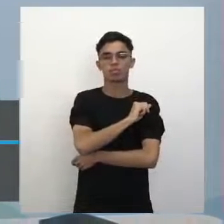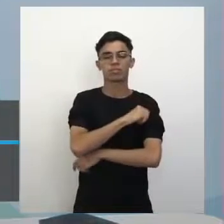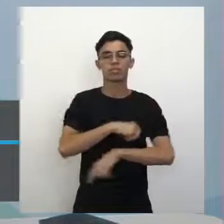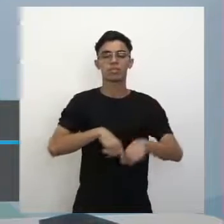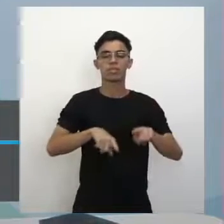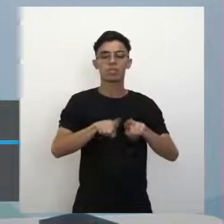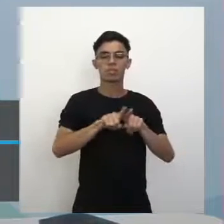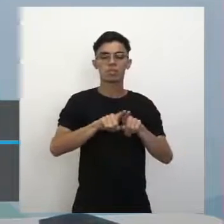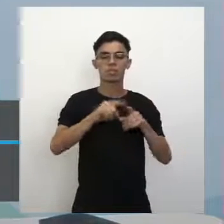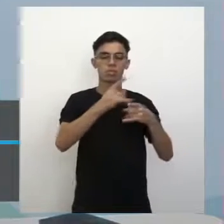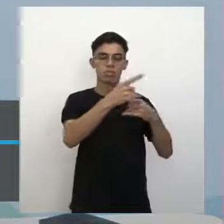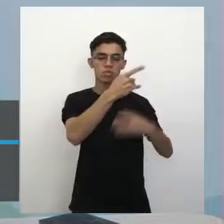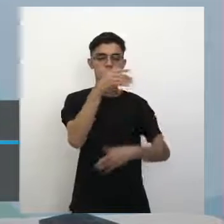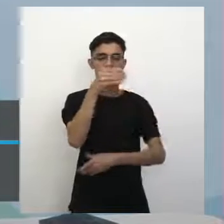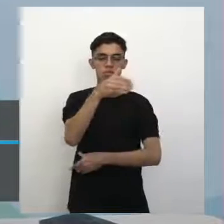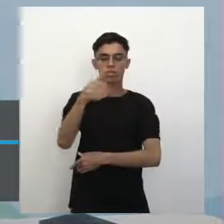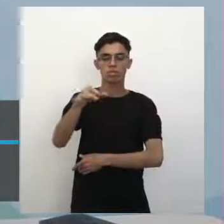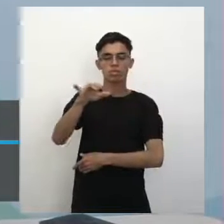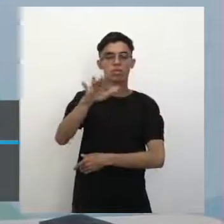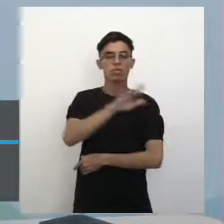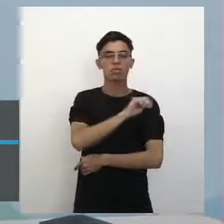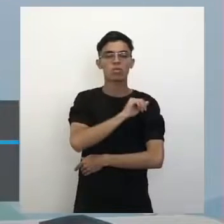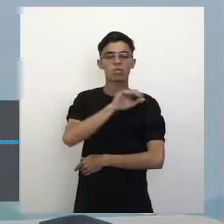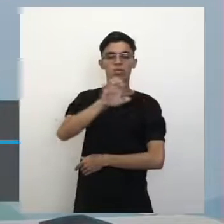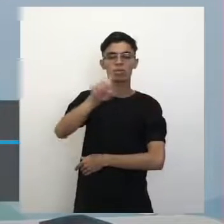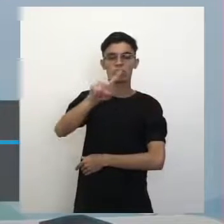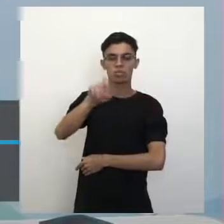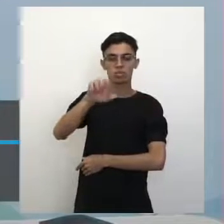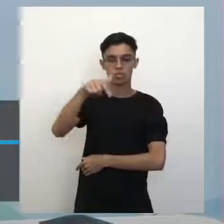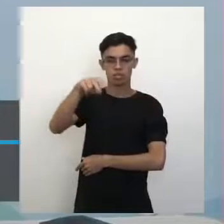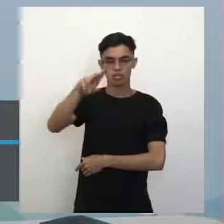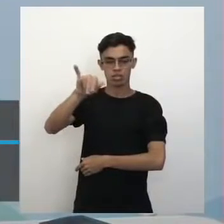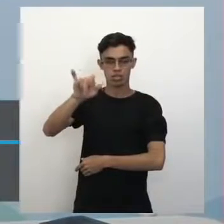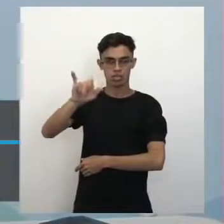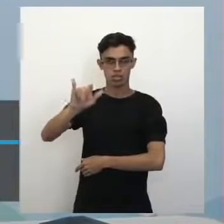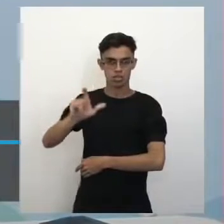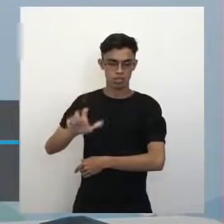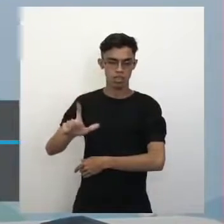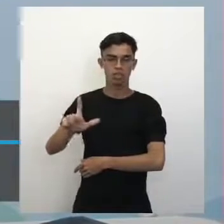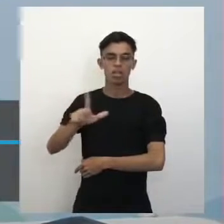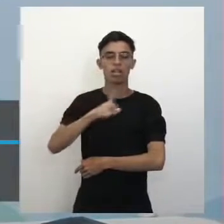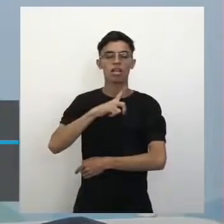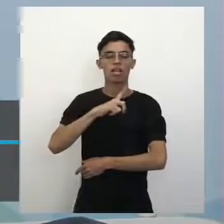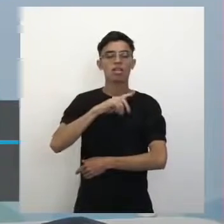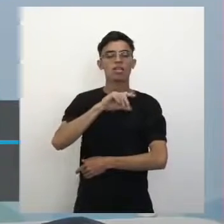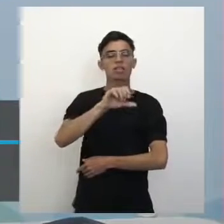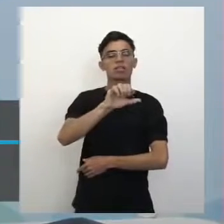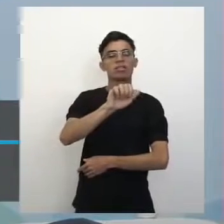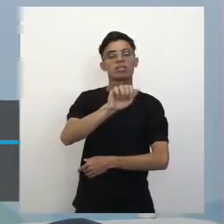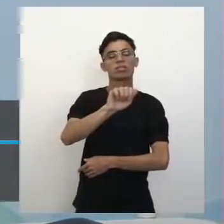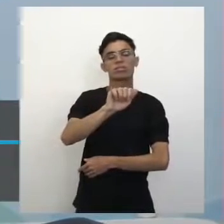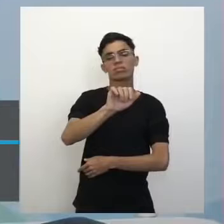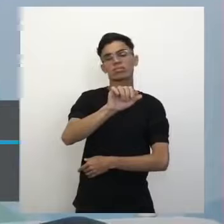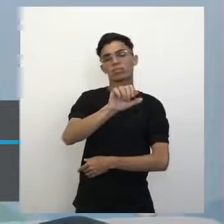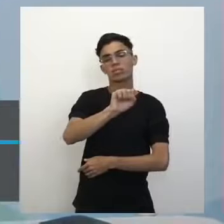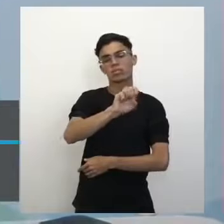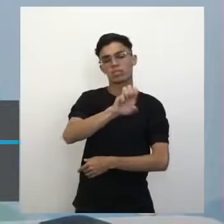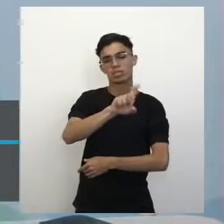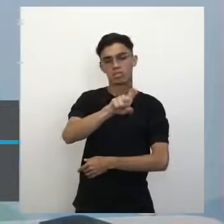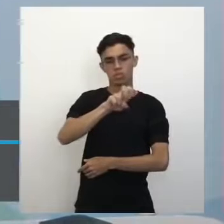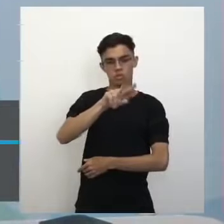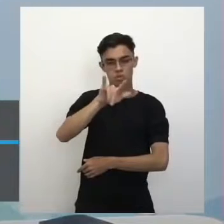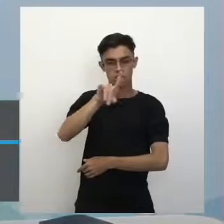também participando. Ezequiel, que colocou a sexuada forma organismos geneticamente idênticos. Que